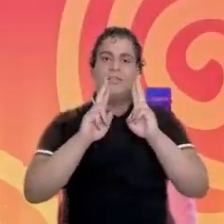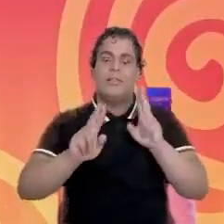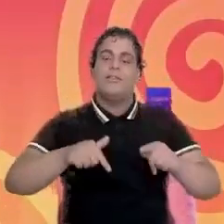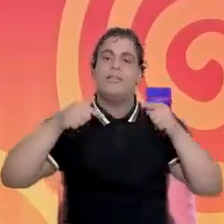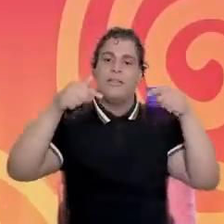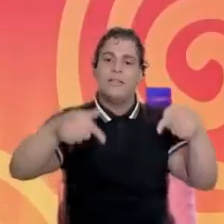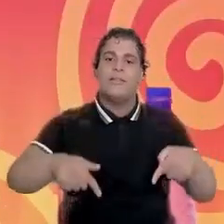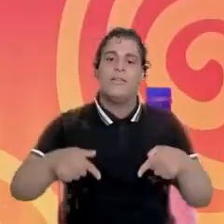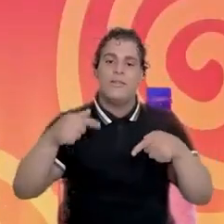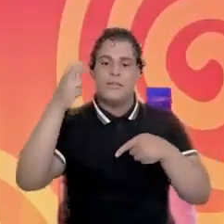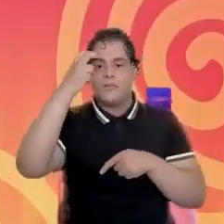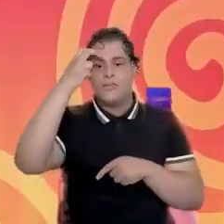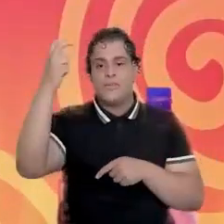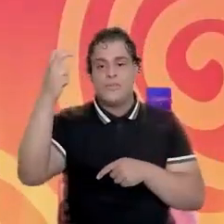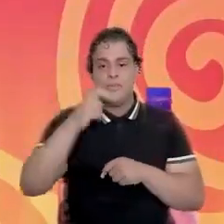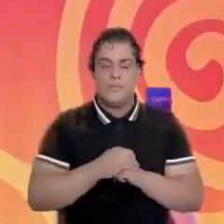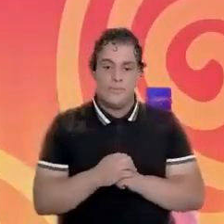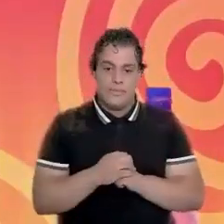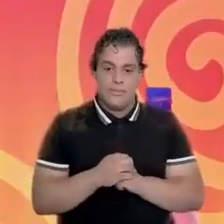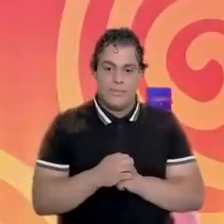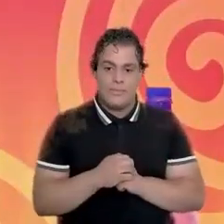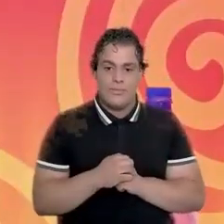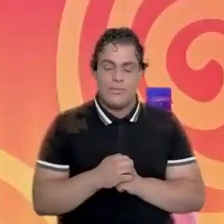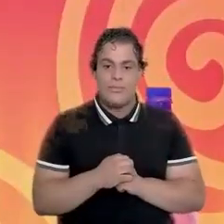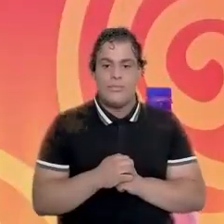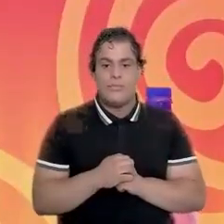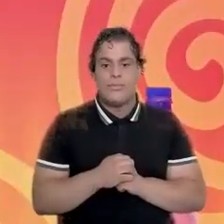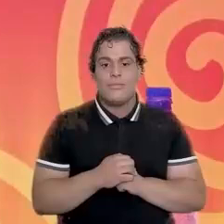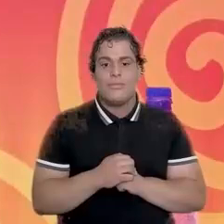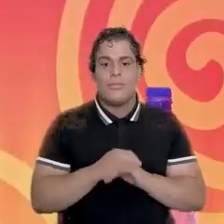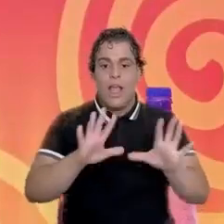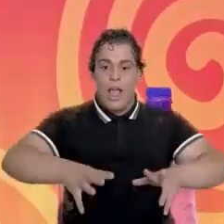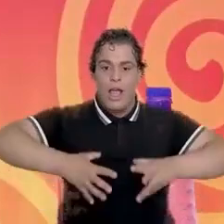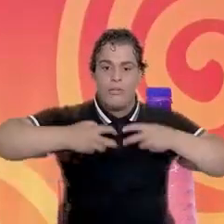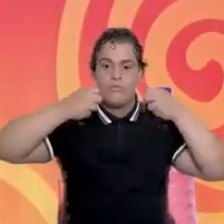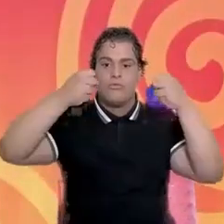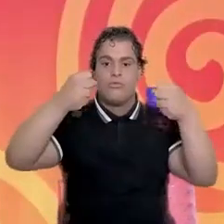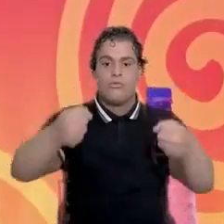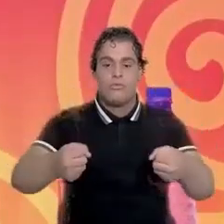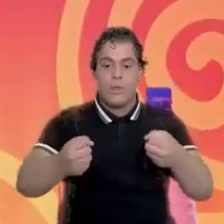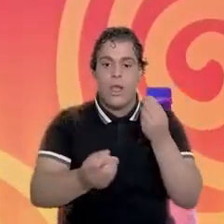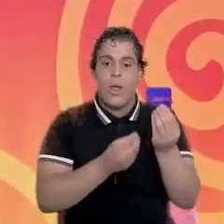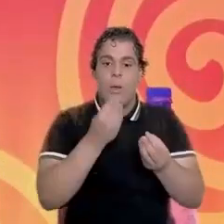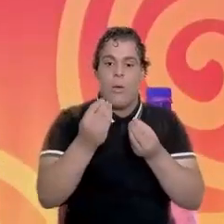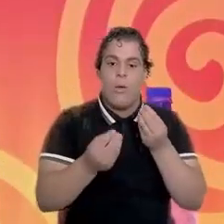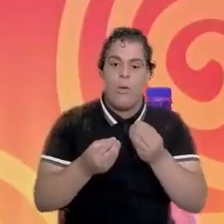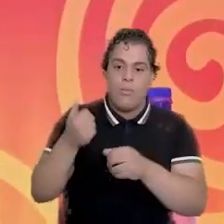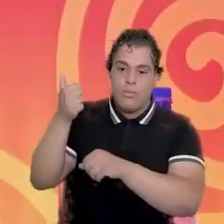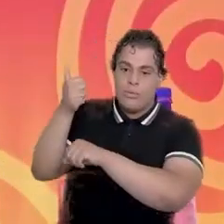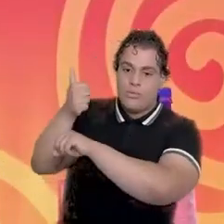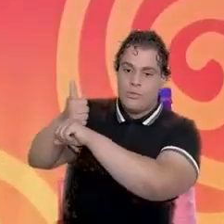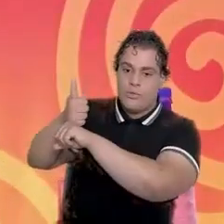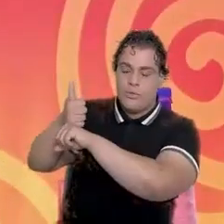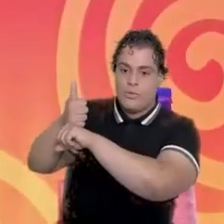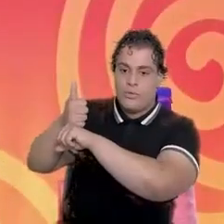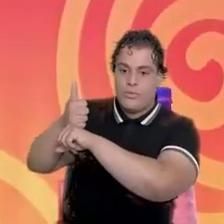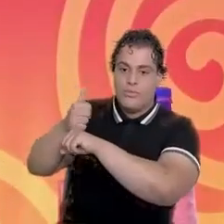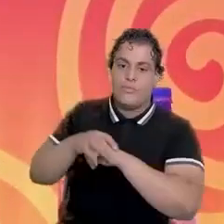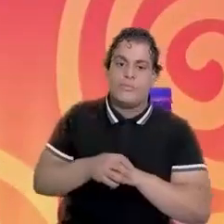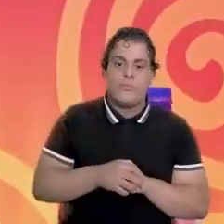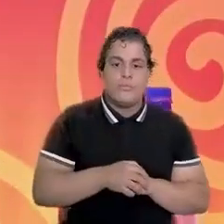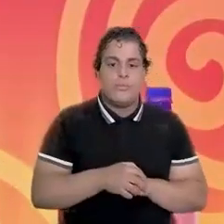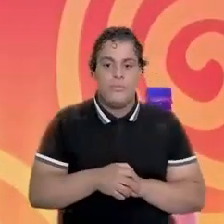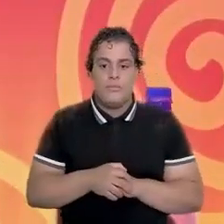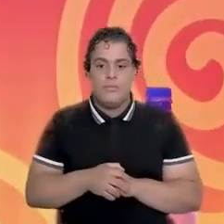no dia 13 de dezembro deste ano, ela tomará posse como titular da Academia de Letras, História e Genealogia